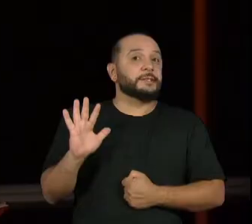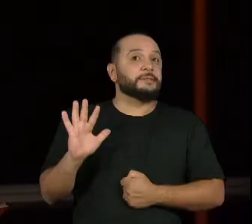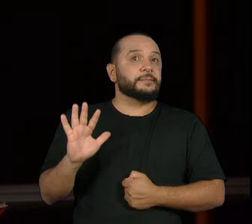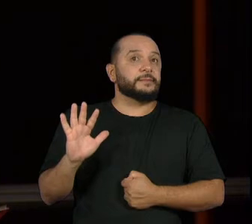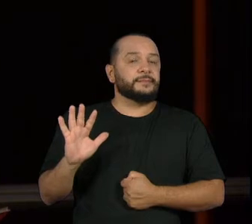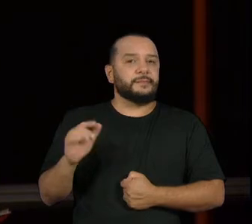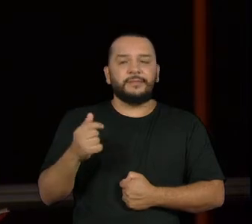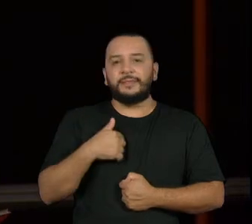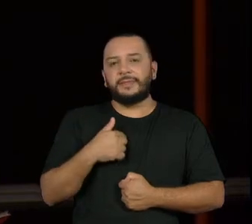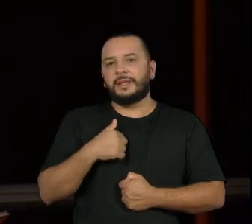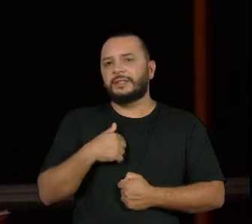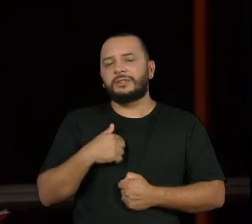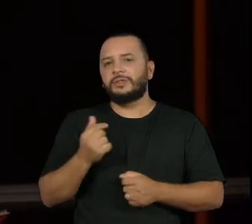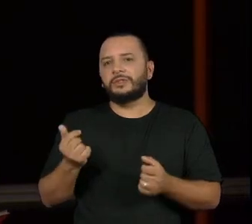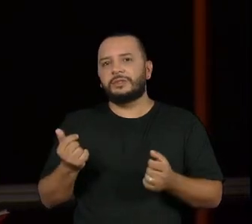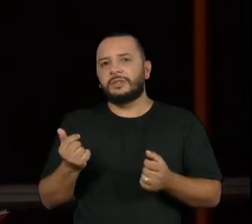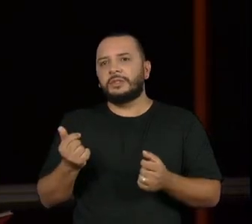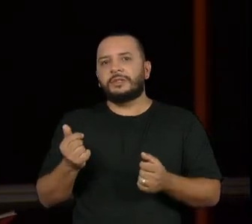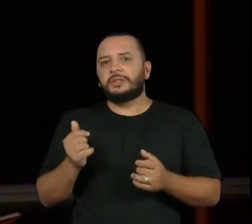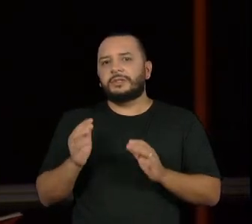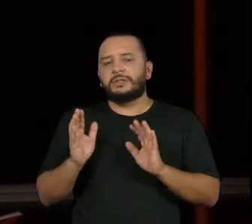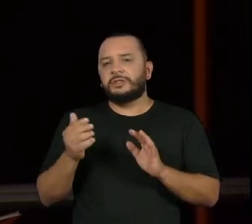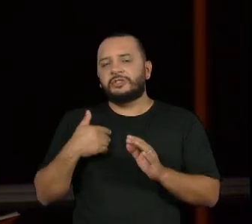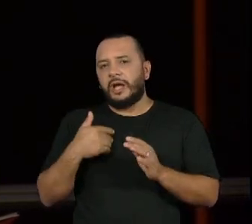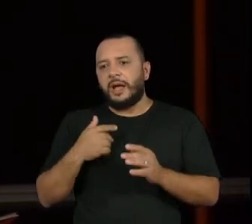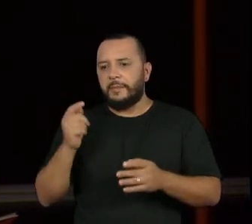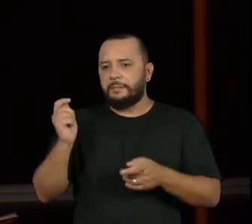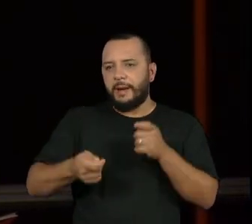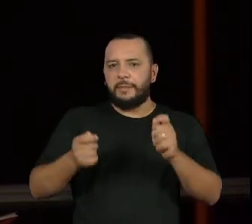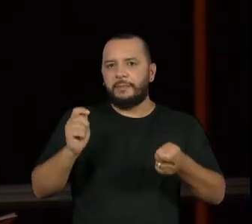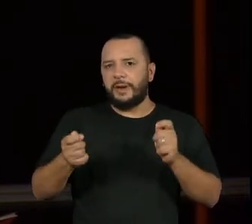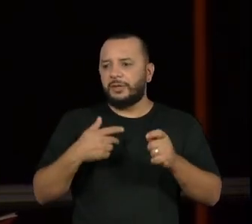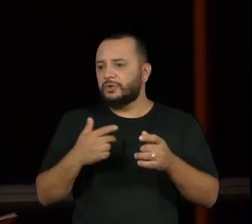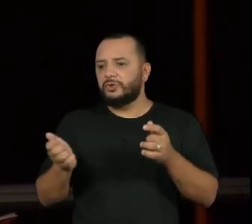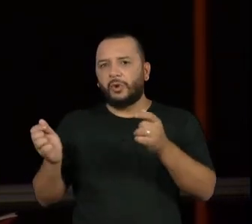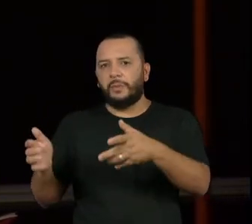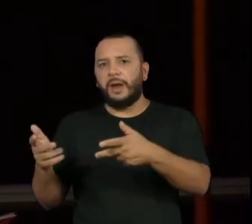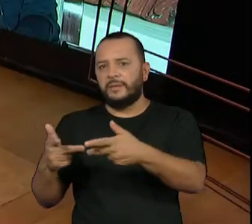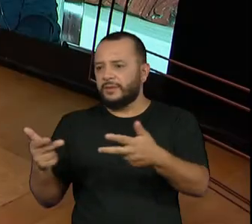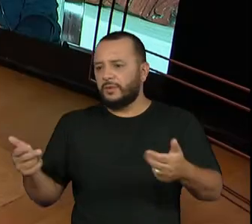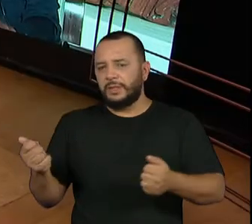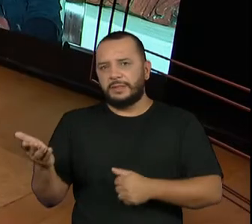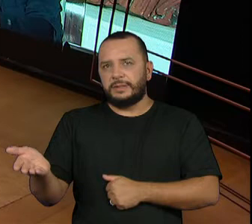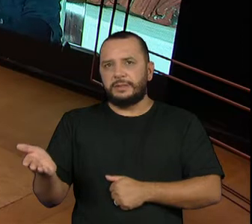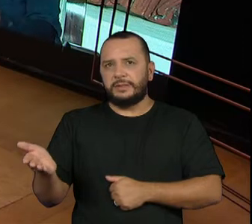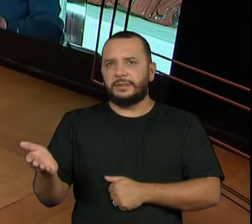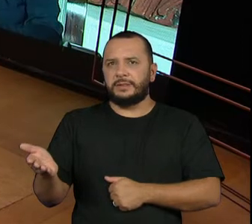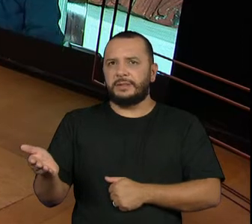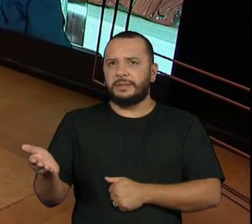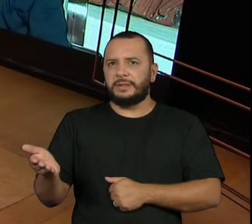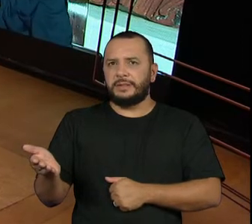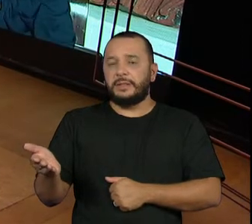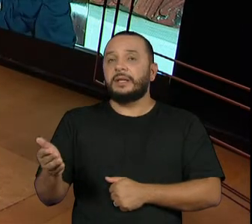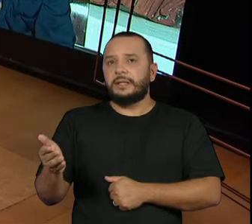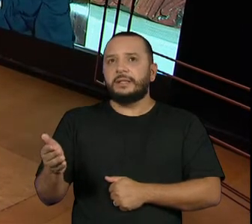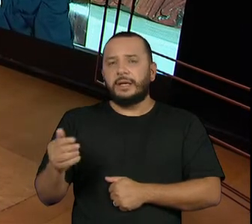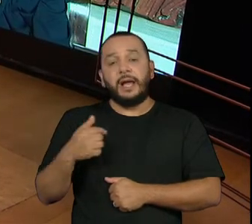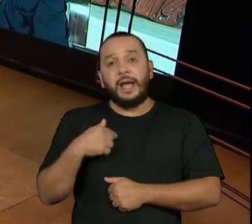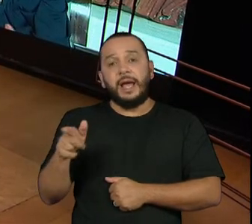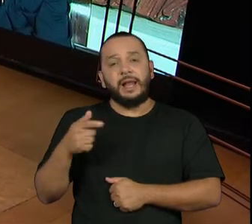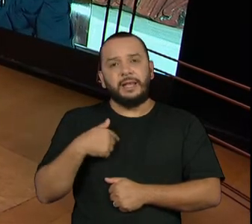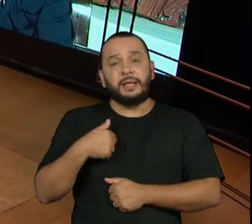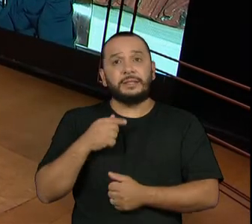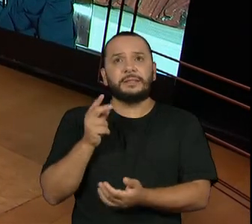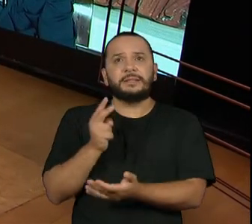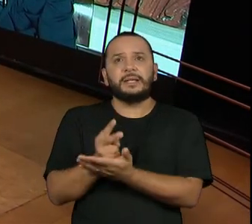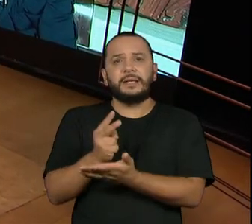uma continha que davam para coisas. E nós falamos, vamos fazer então. Elas cobrarem um barato e